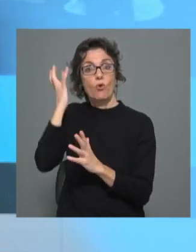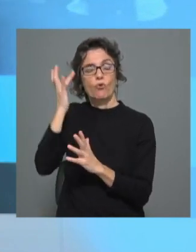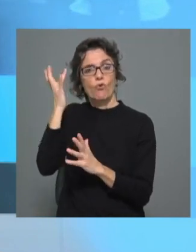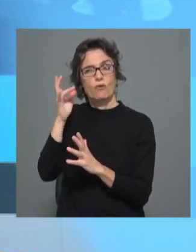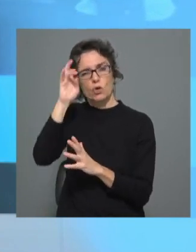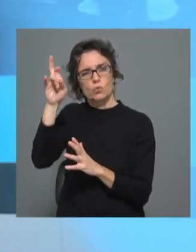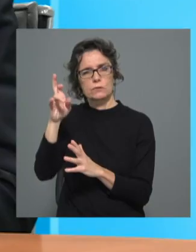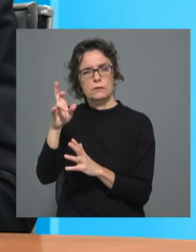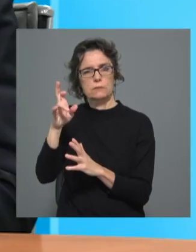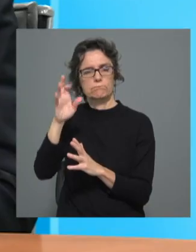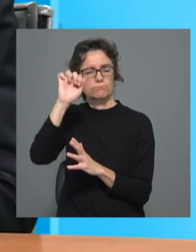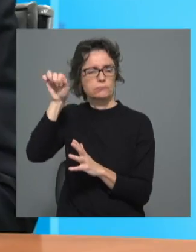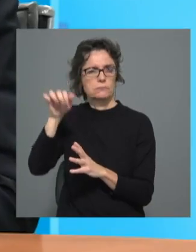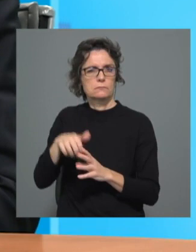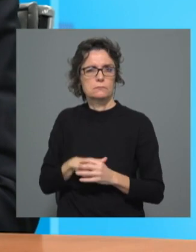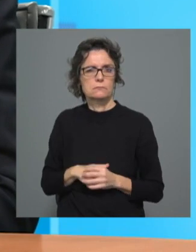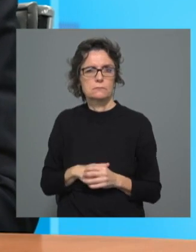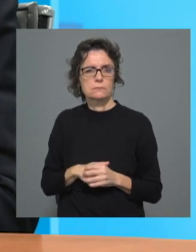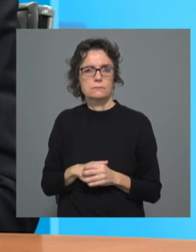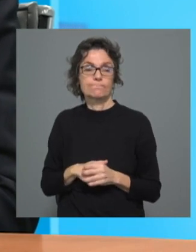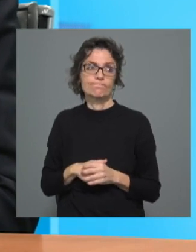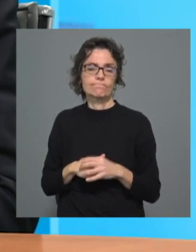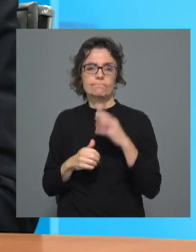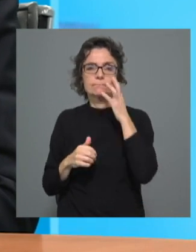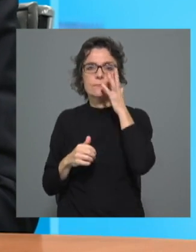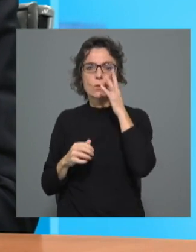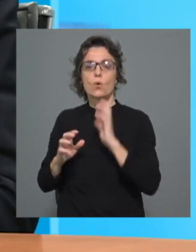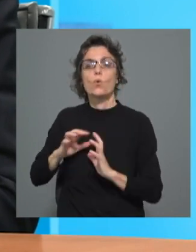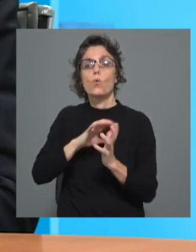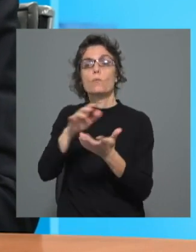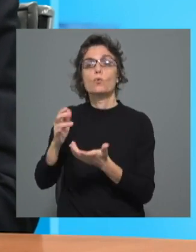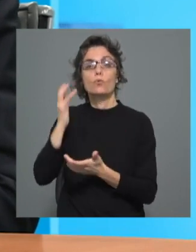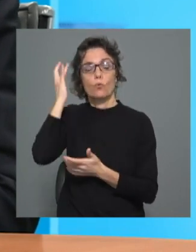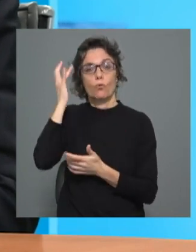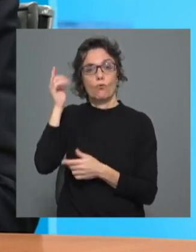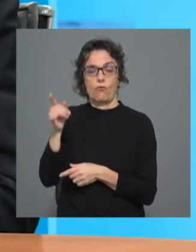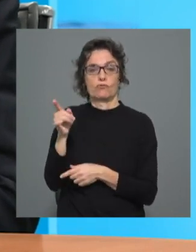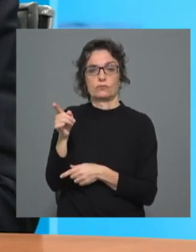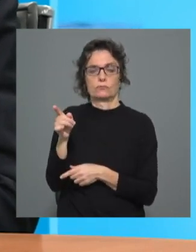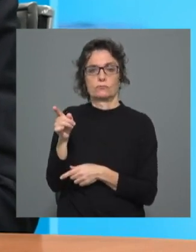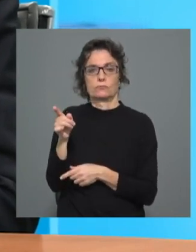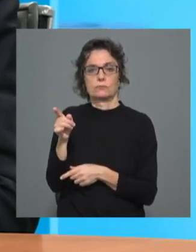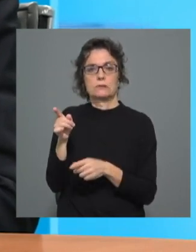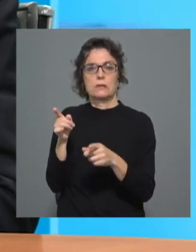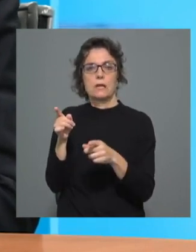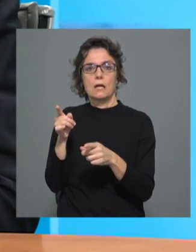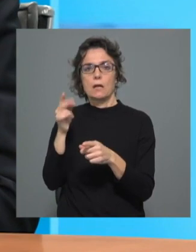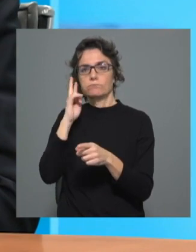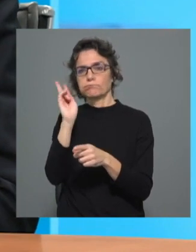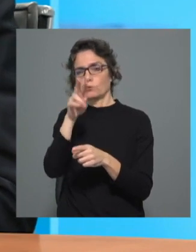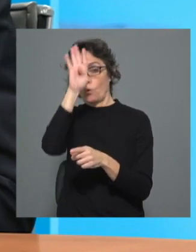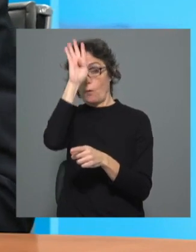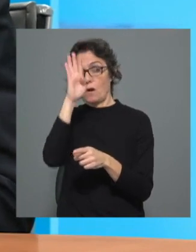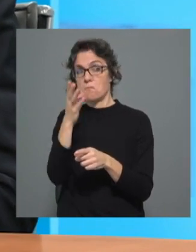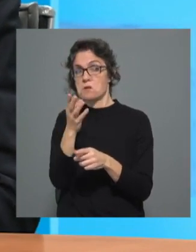É preciso ver pelos olhos do mundo ortodoxo que o Papa é visto como marginal, se não mesmo